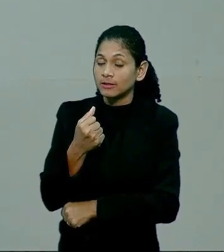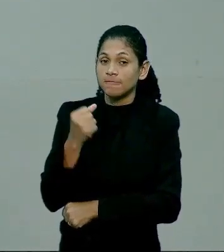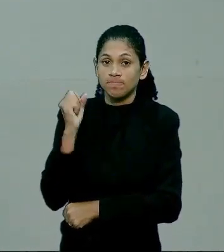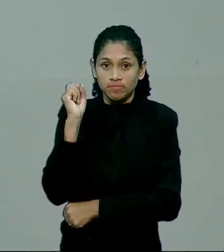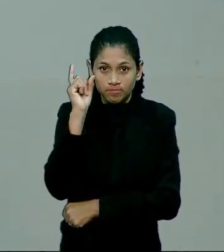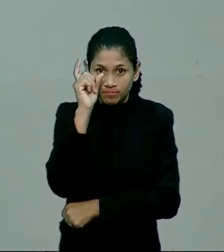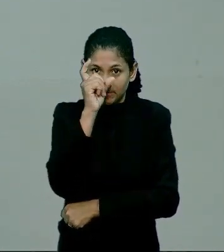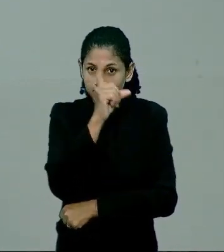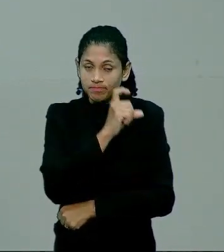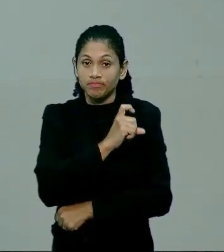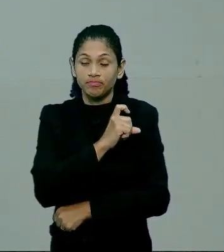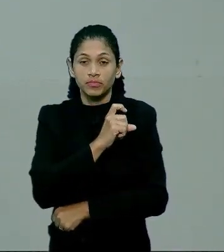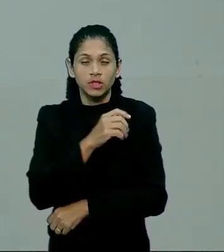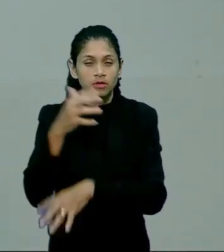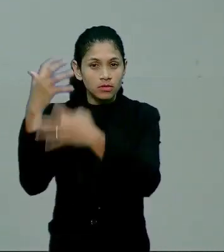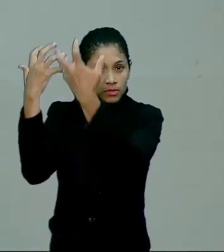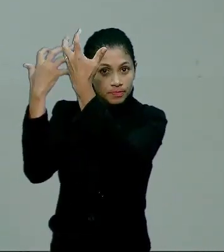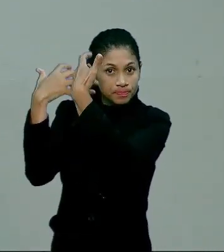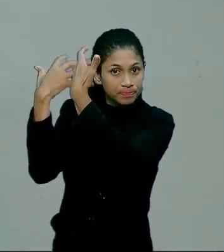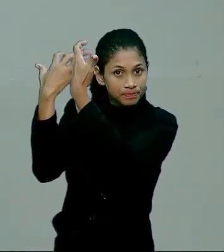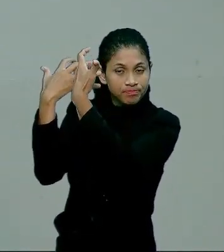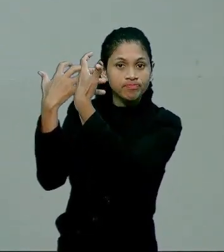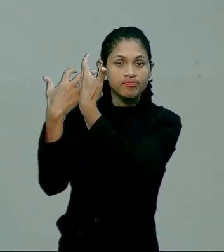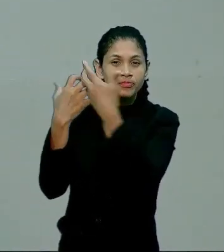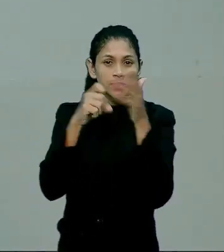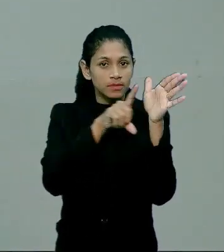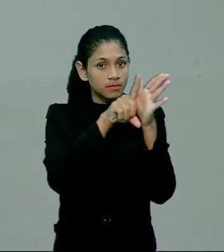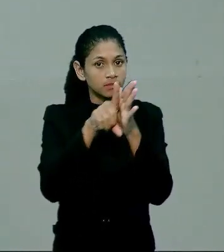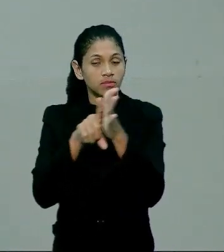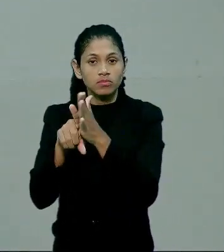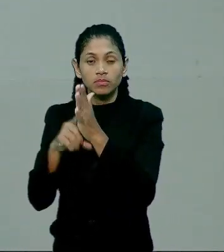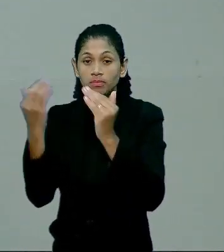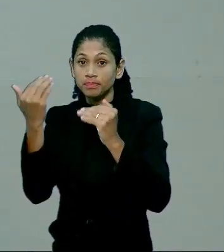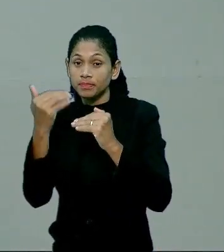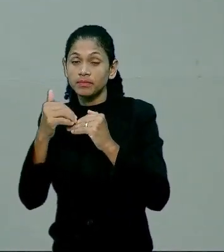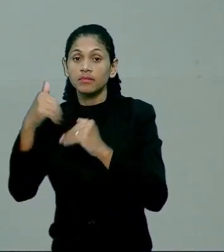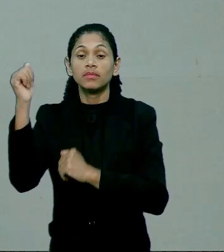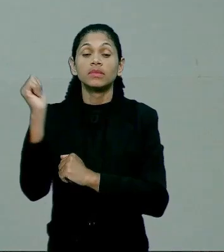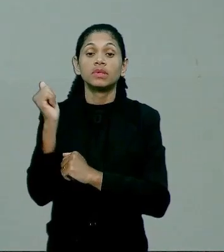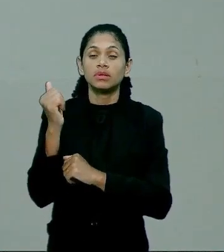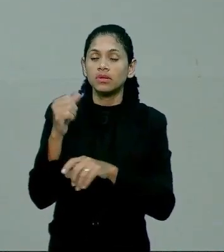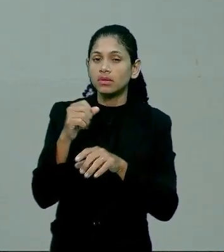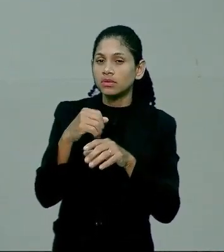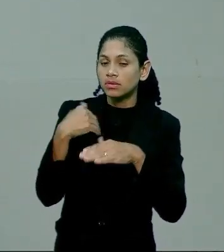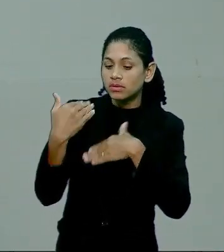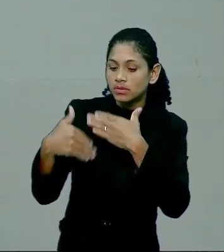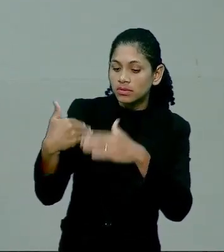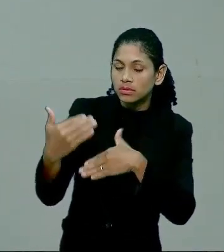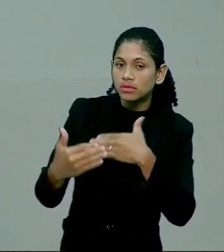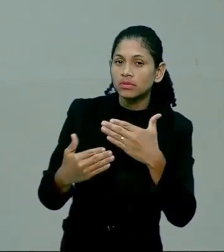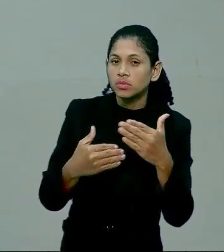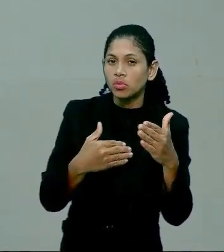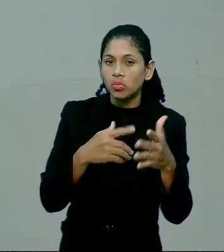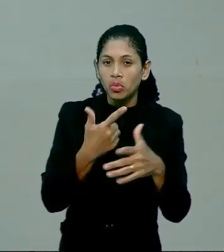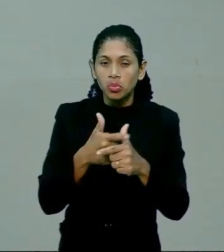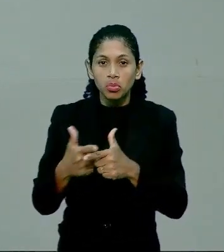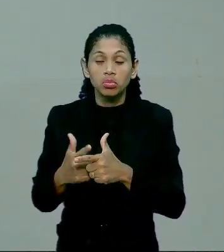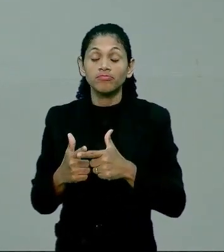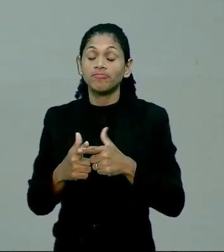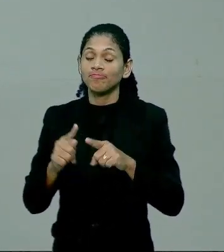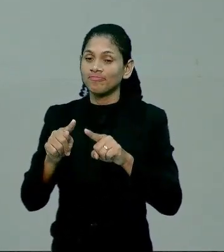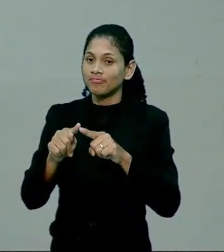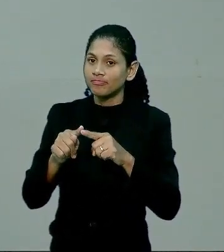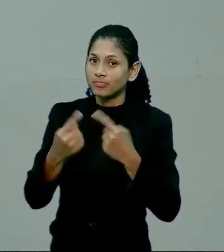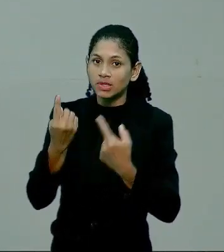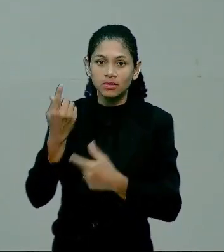vai fazendo? Vai fazendo essa reflexão, vai fazendo essa análise, e por mais que a gente evolua em diversas questões, a gente ainda continua repetindo